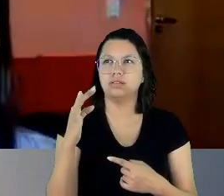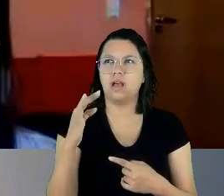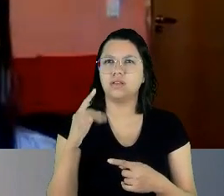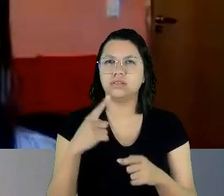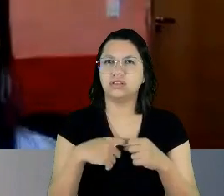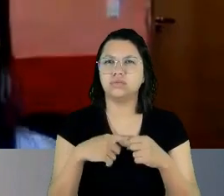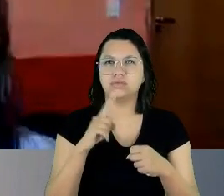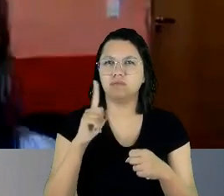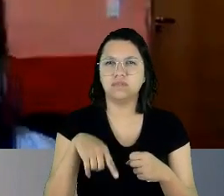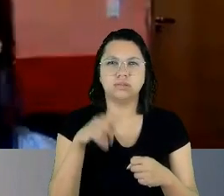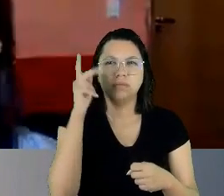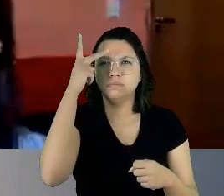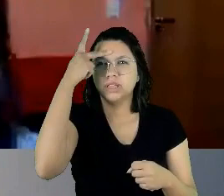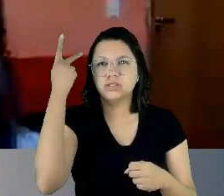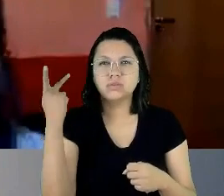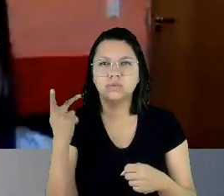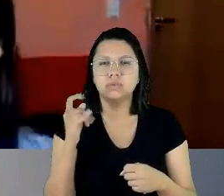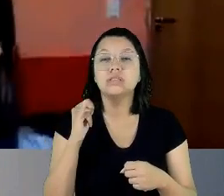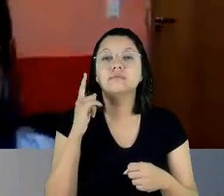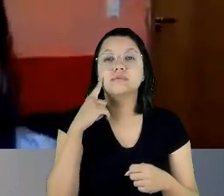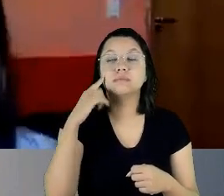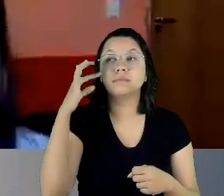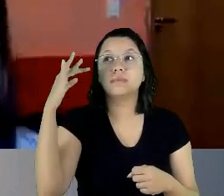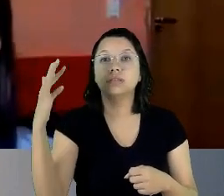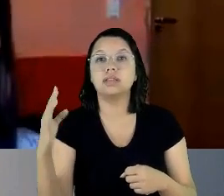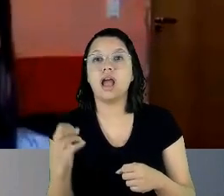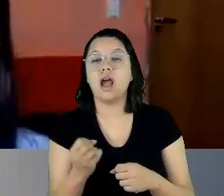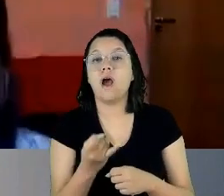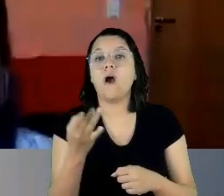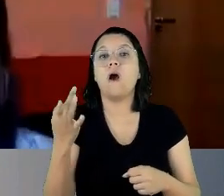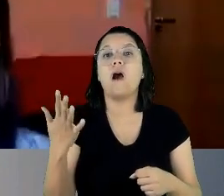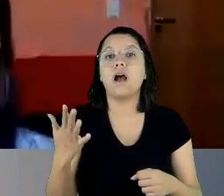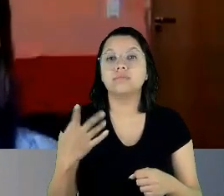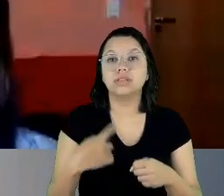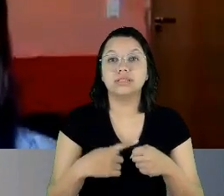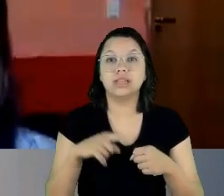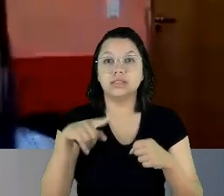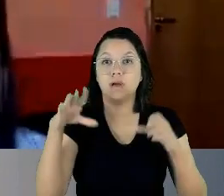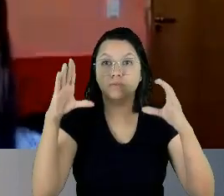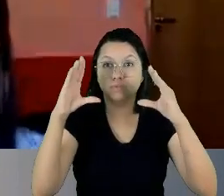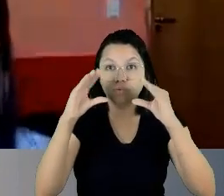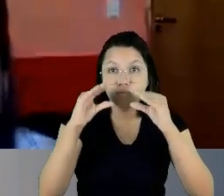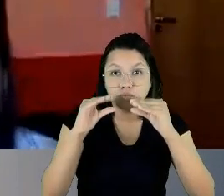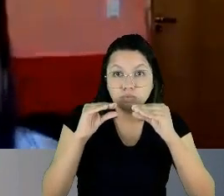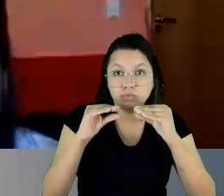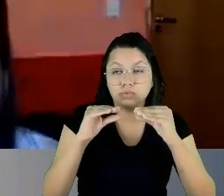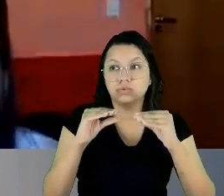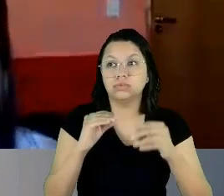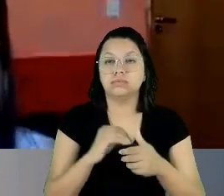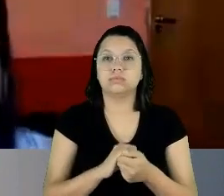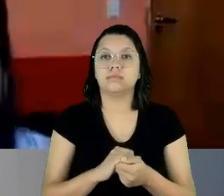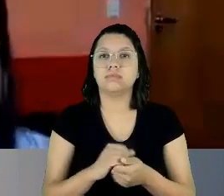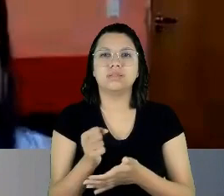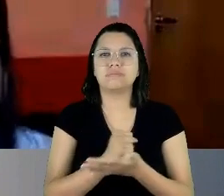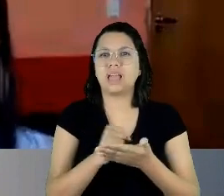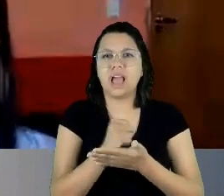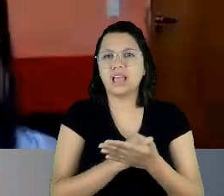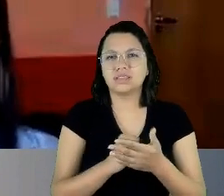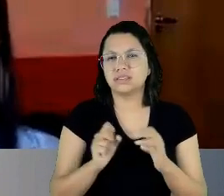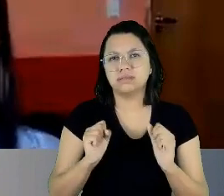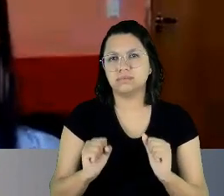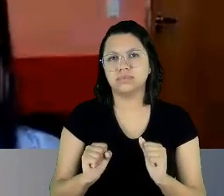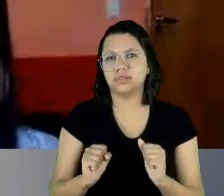as pessoas, né? Se a gente for pensar, assim, o quanto as cidades são escuras, né? O quanto coisas muito